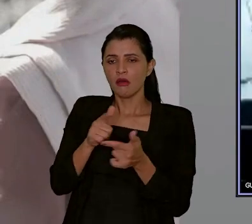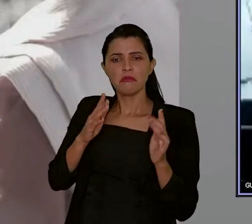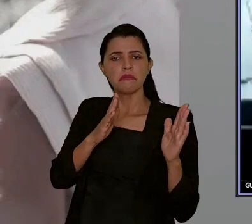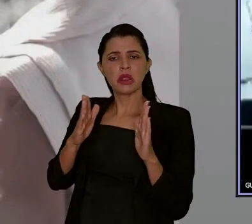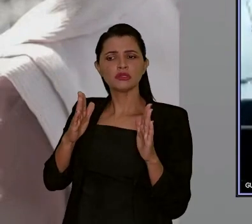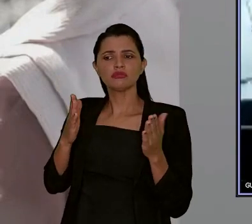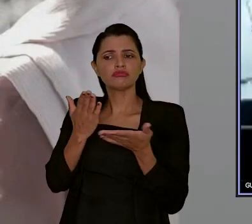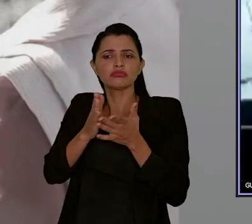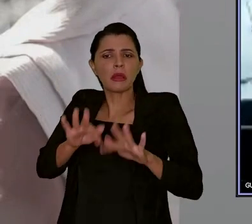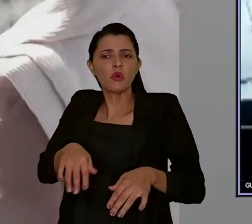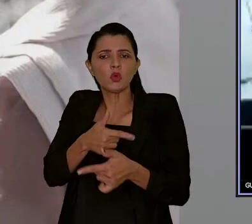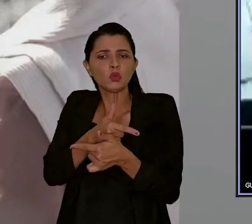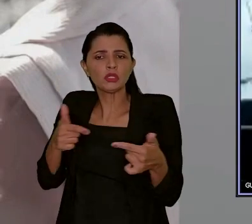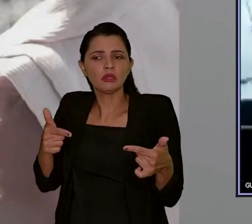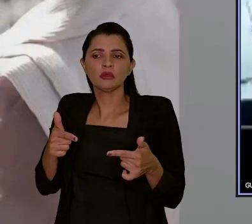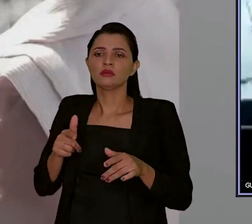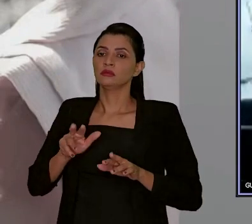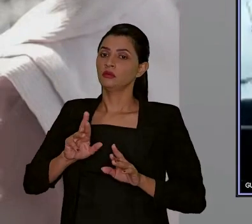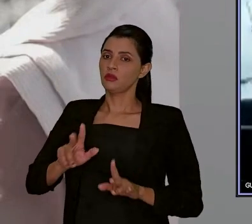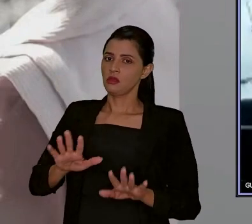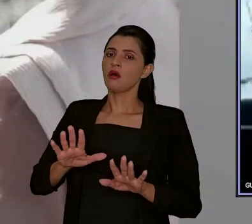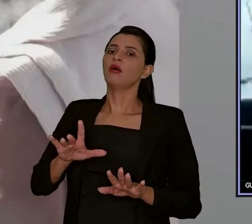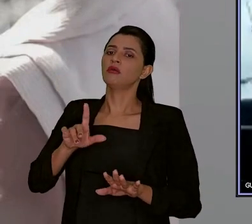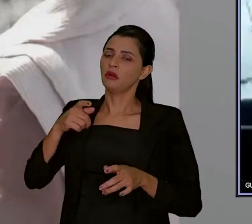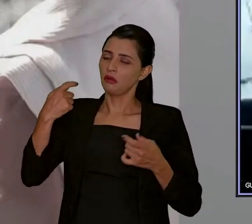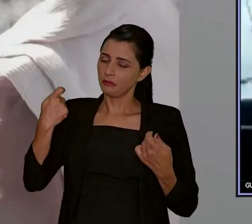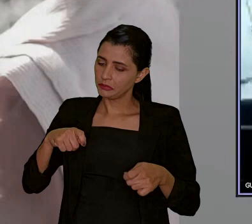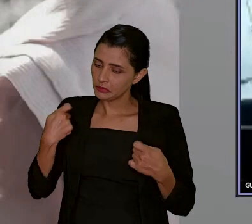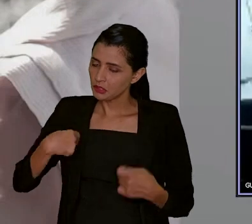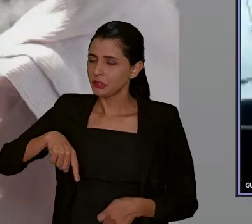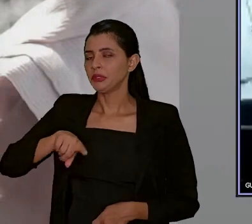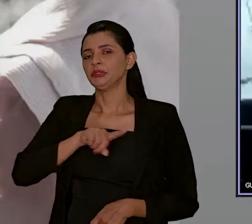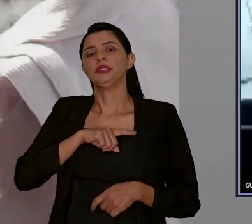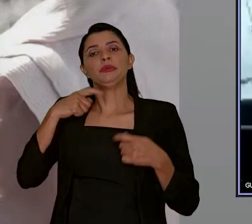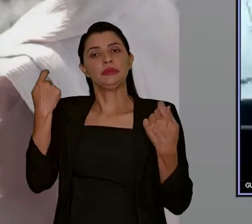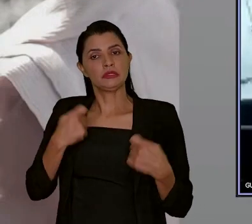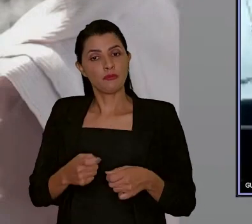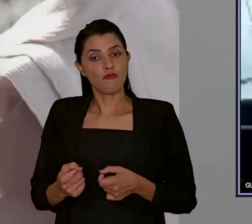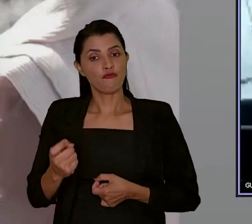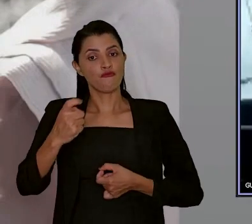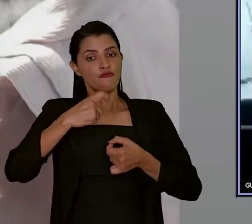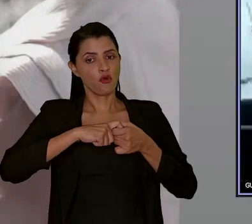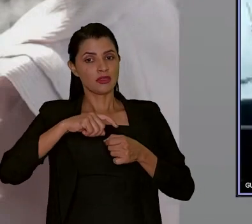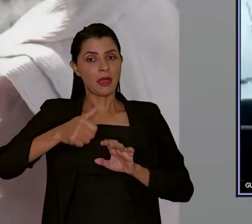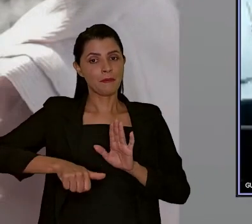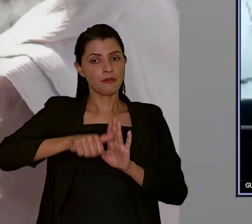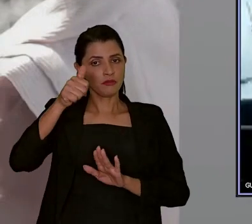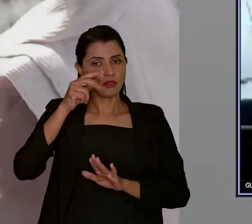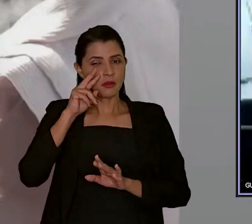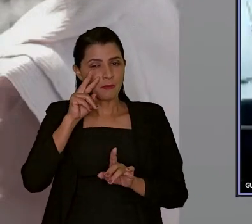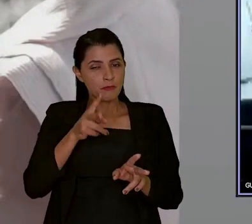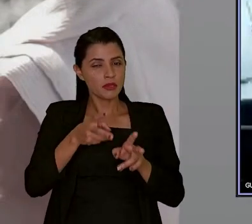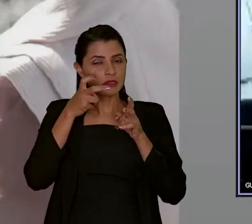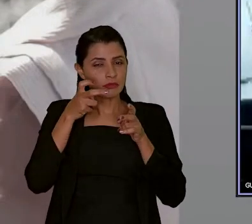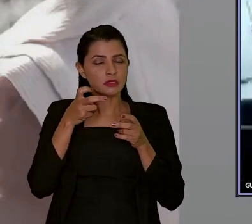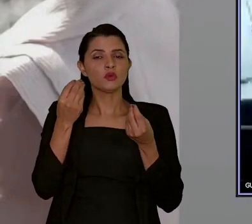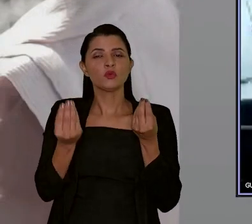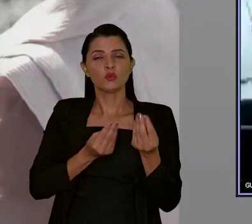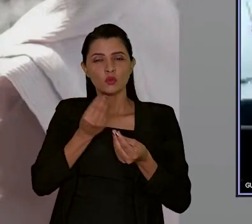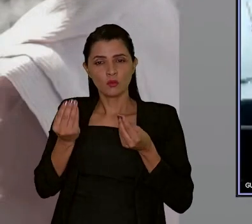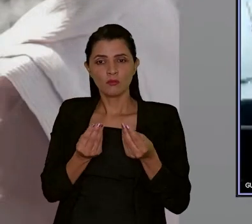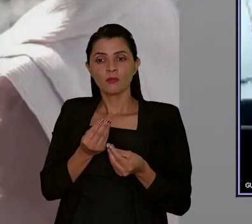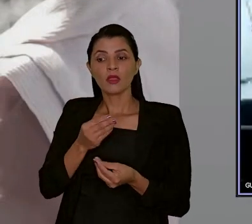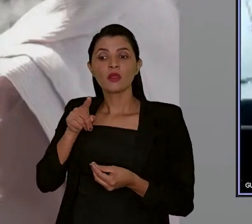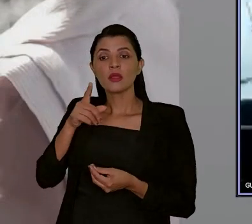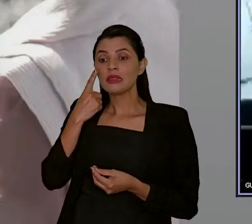assim. Nós precisamos voltar para aquela primeira visão que eu mencionei, do melhor interesse da criança, do